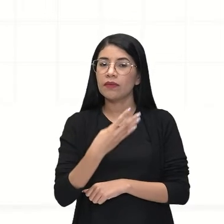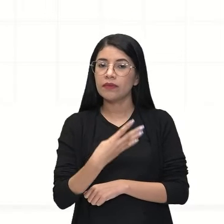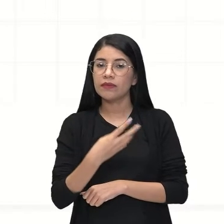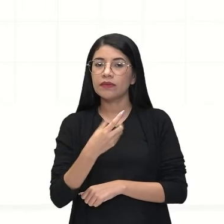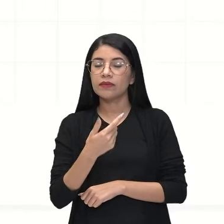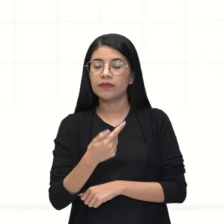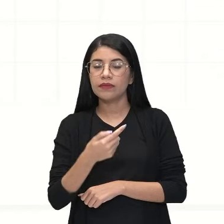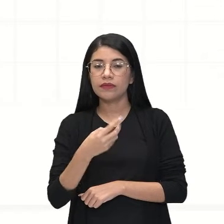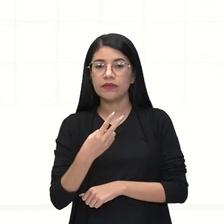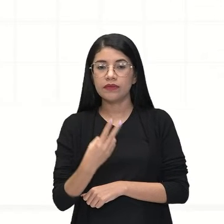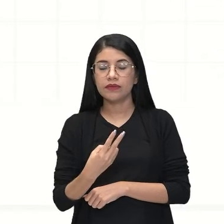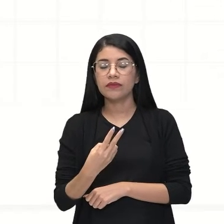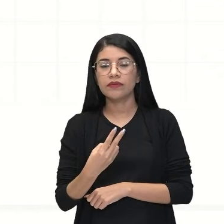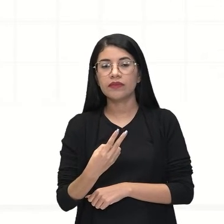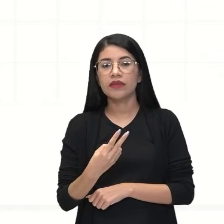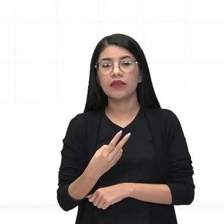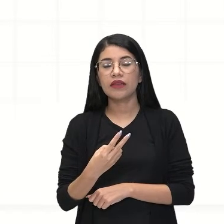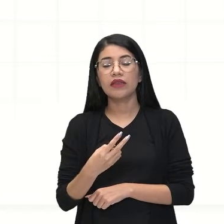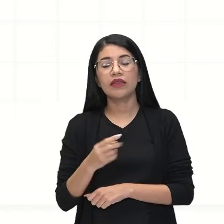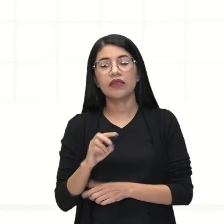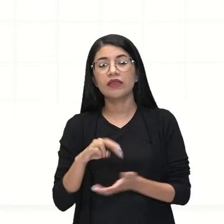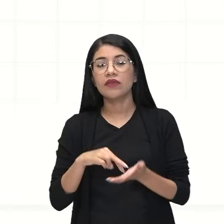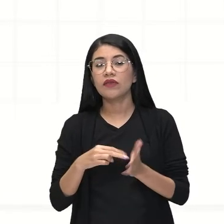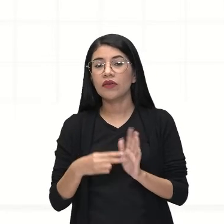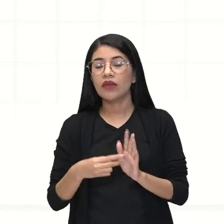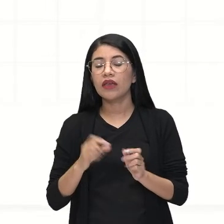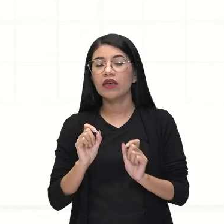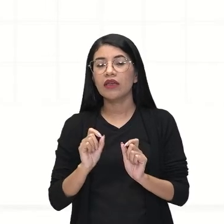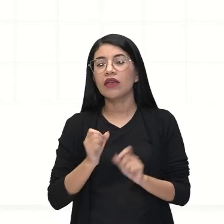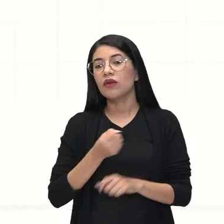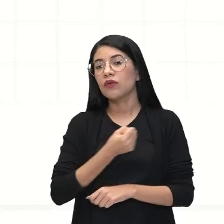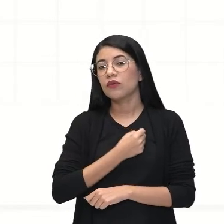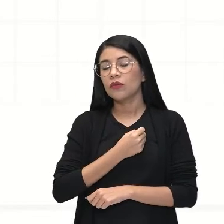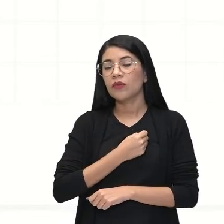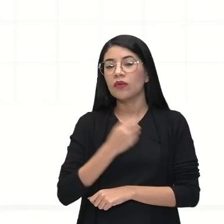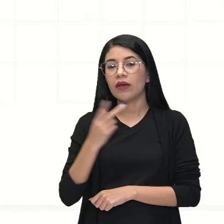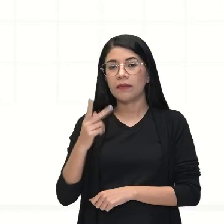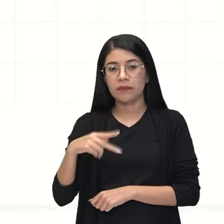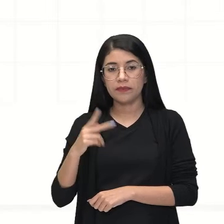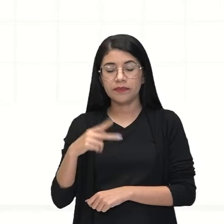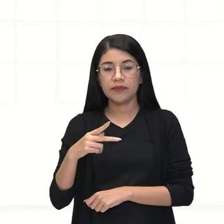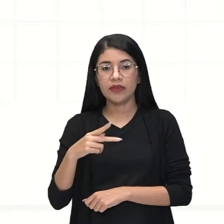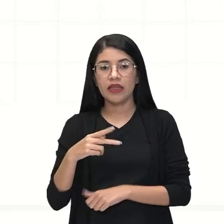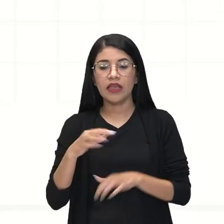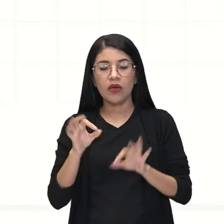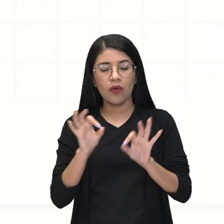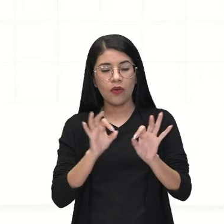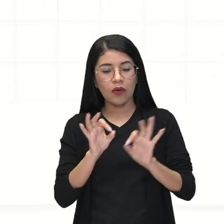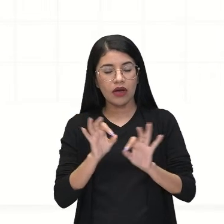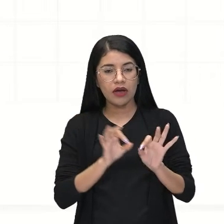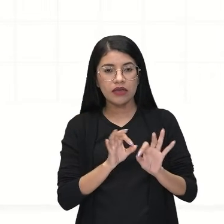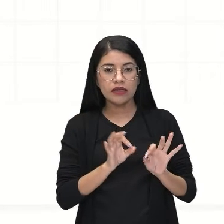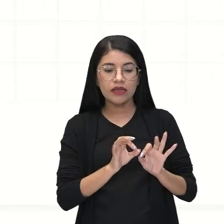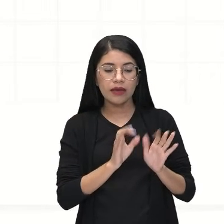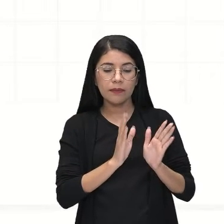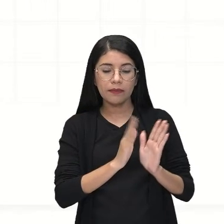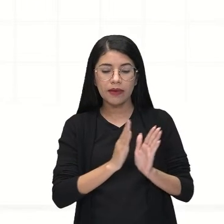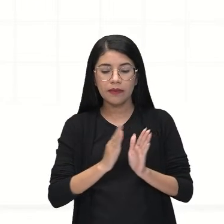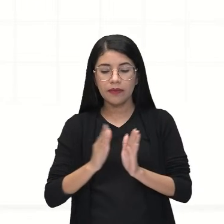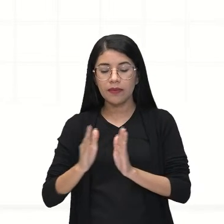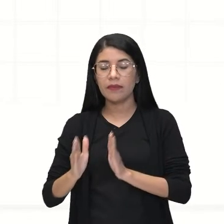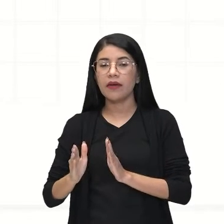472, então vai ser um número par, né? Ou seja, depois que eu colocar na ordem, eu vou